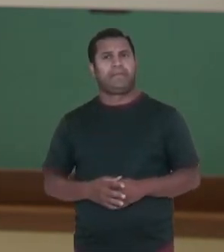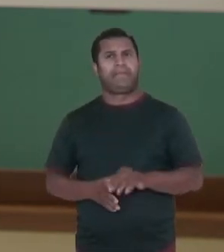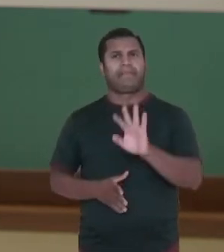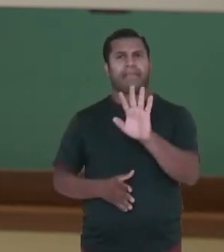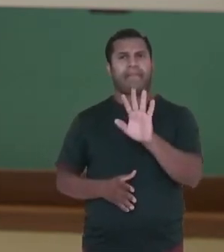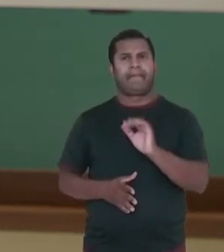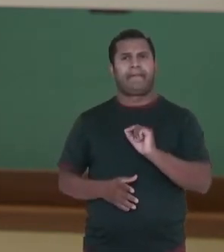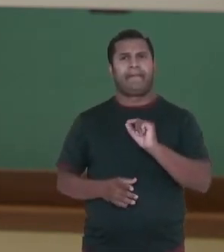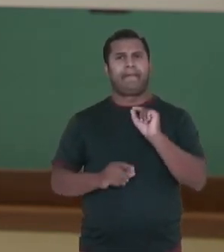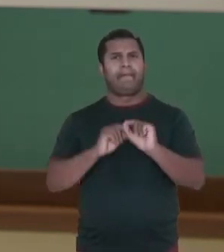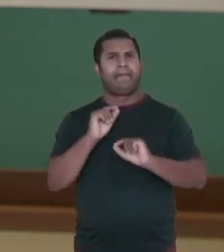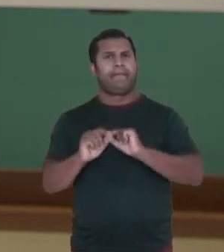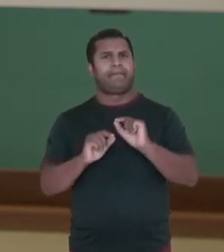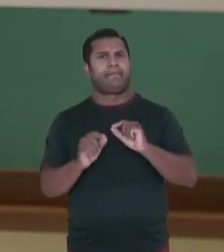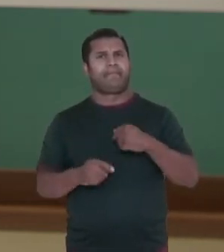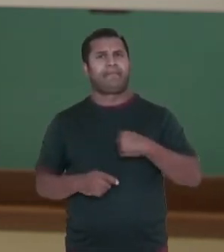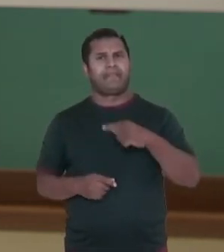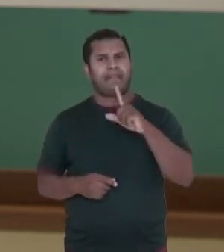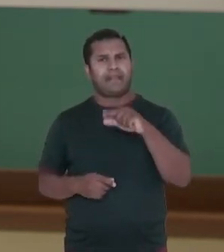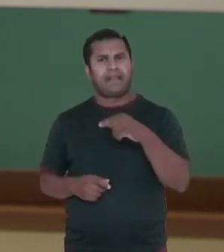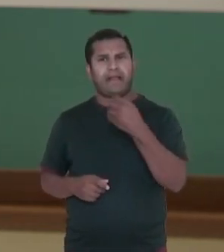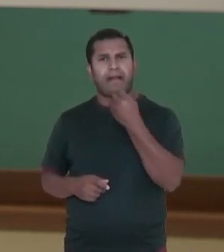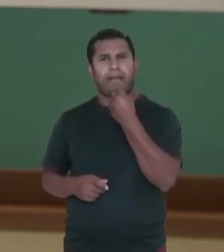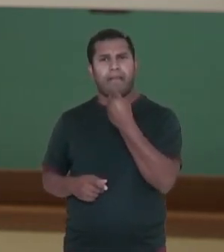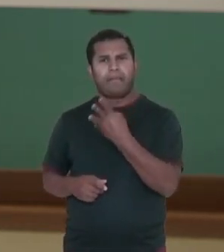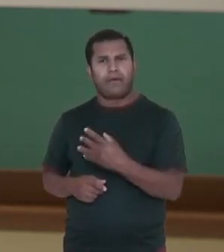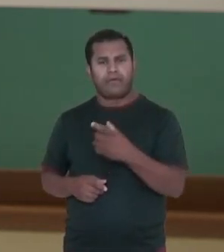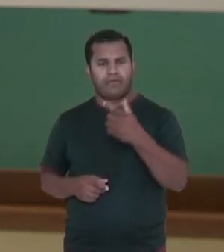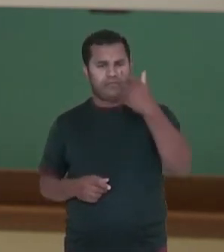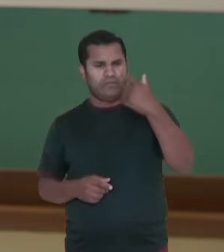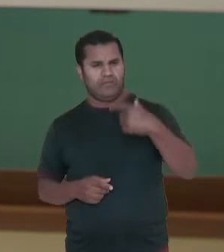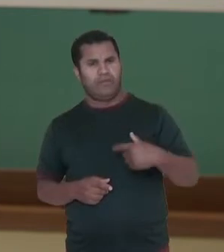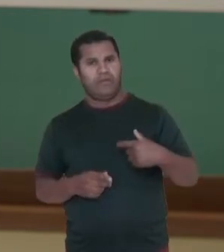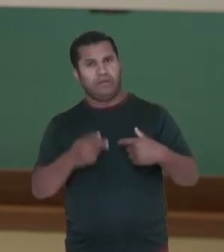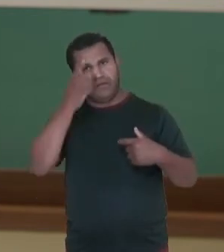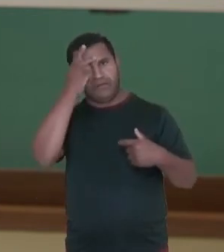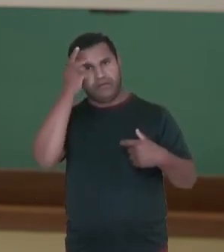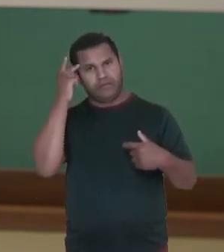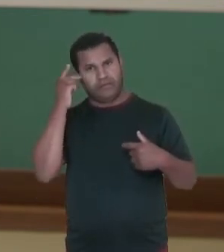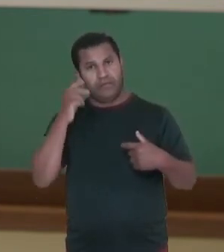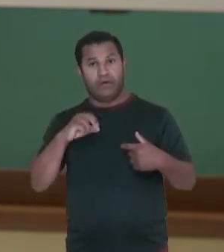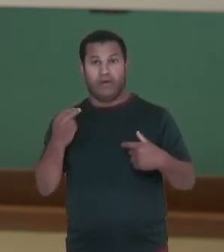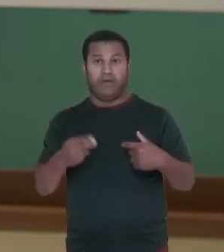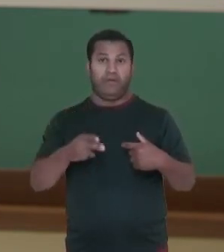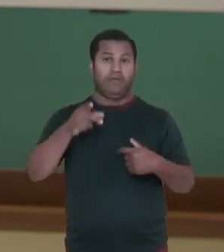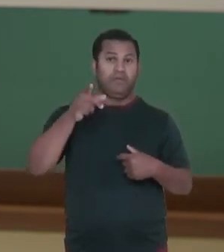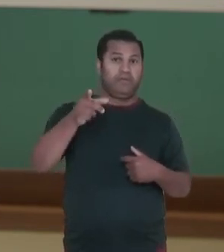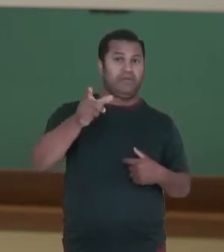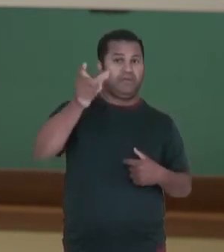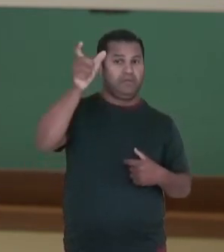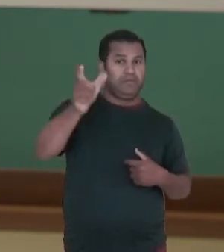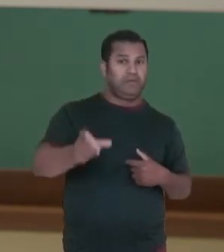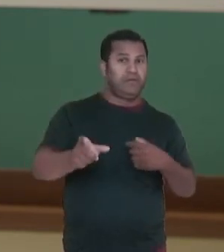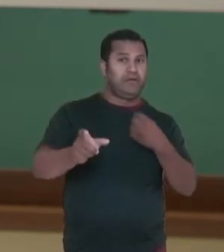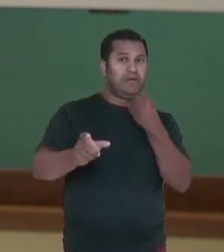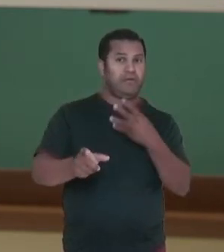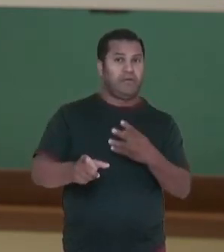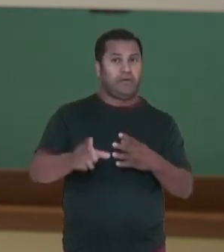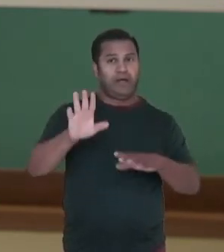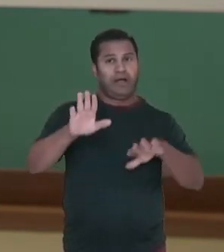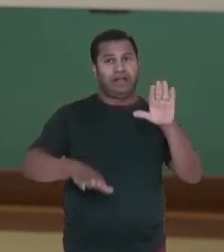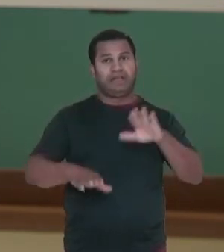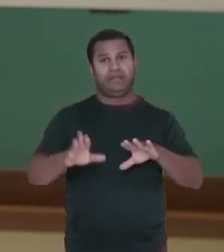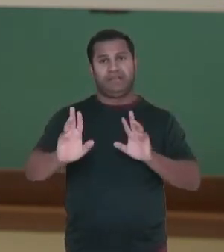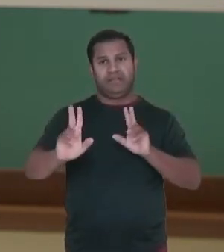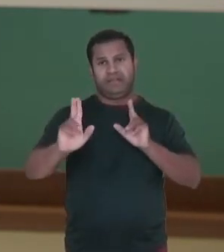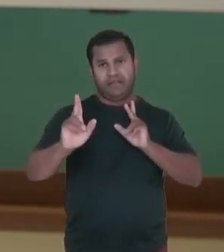como beleza, pode não ser a mesma coisa que você considera, né? Então, por isso que ele é um dos princípios da bioética, né?